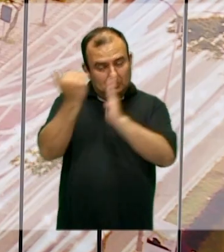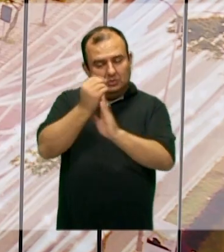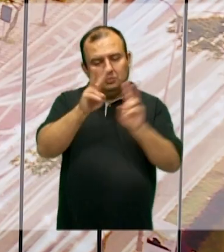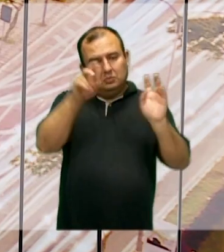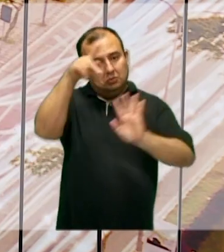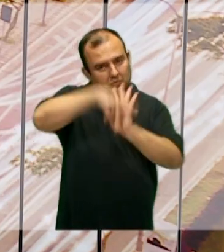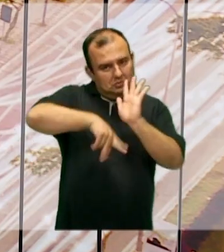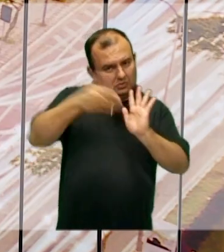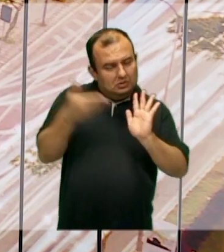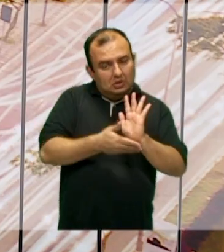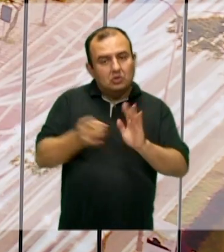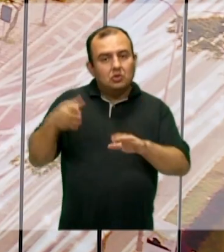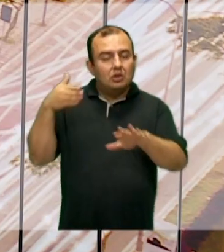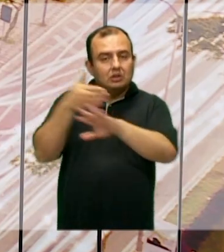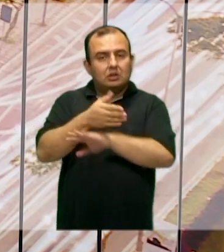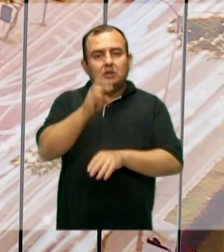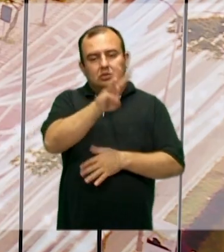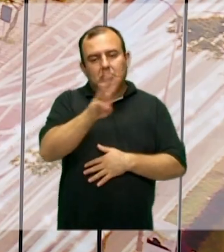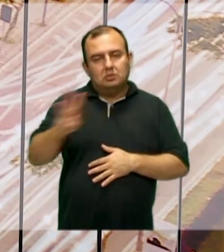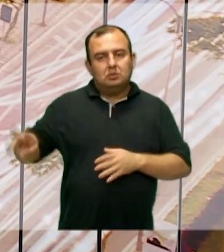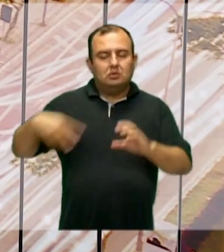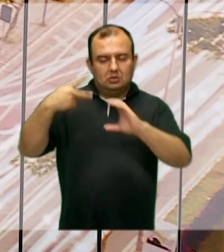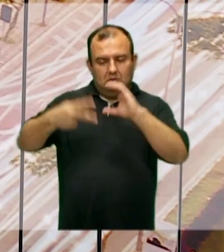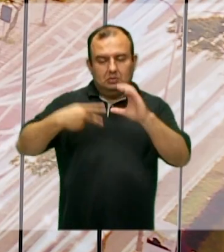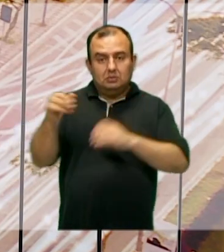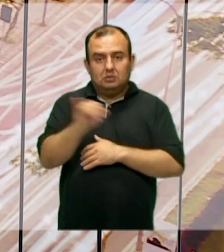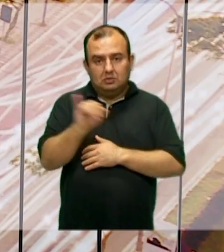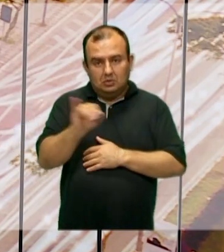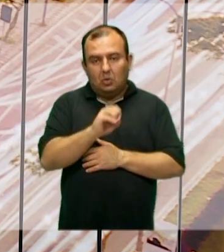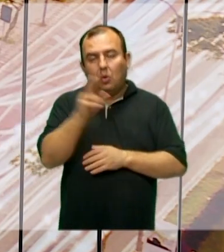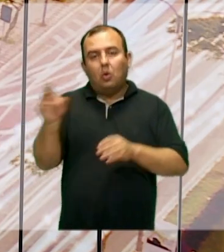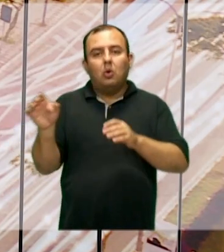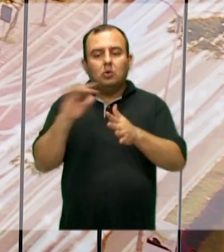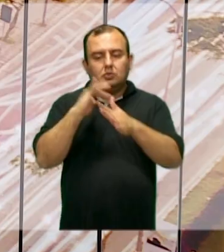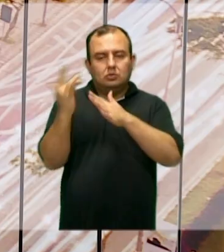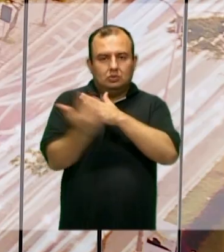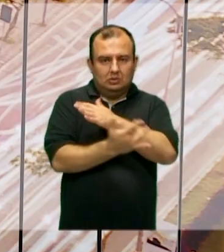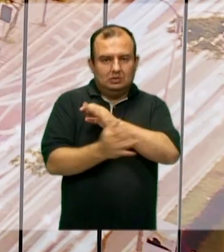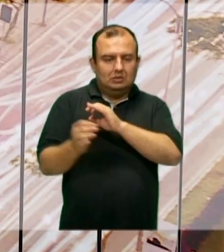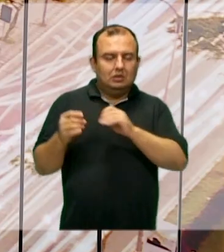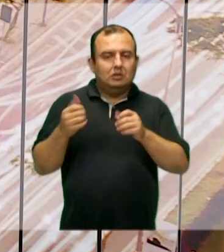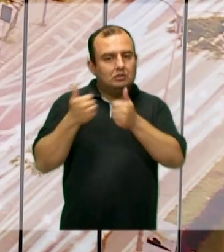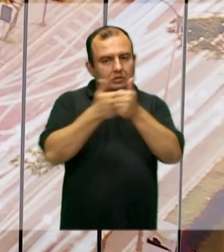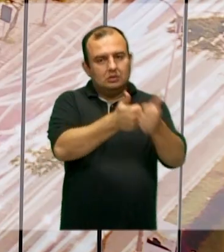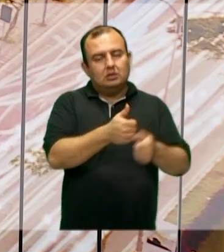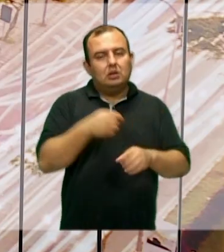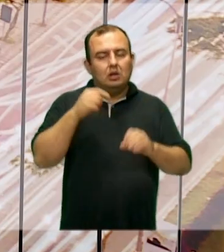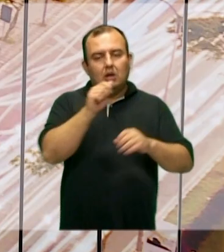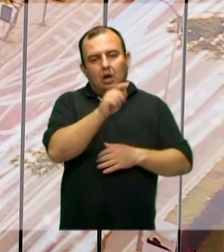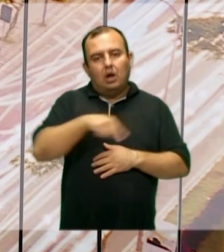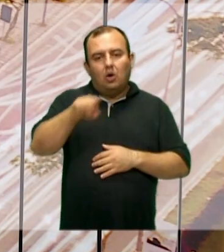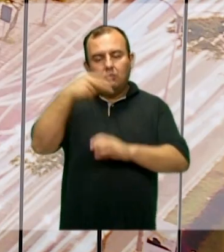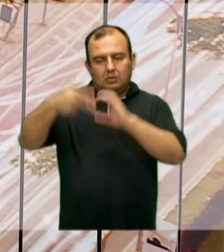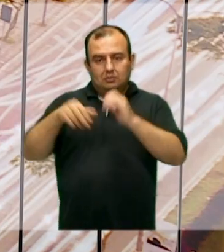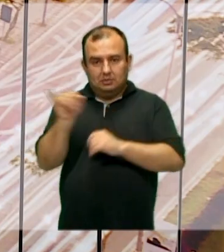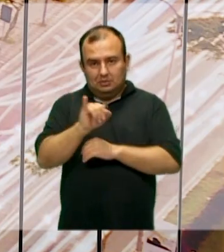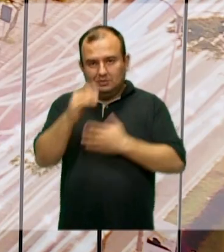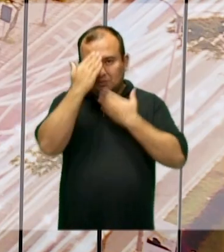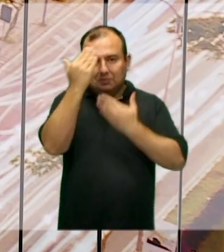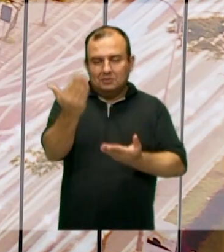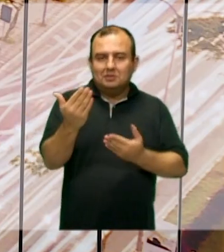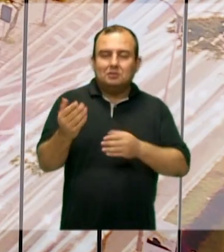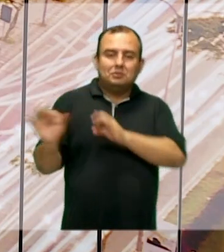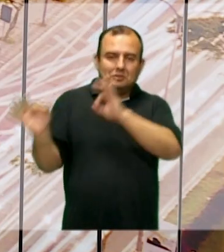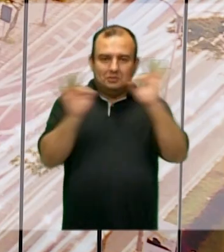esse projeto? É só acessar o site da Câmara de Itajaí ou seguir as redes sociais, @Câmara Itajaí. Obrigada